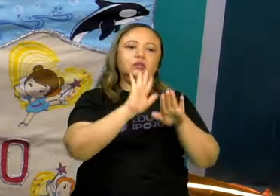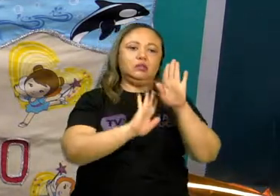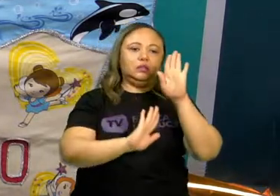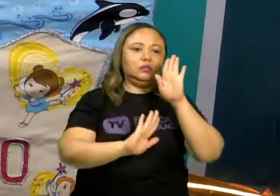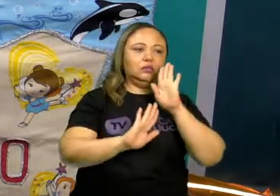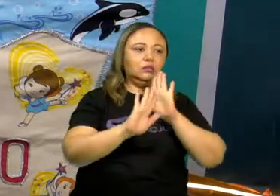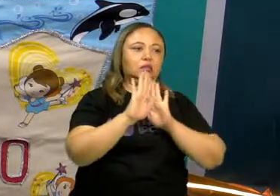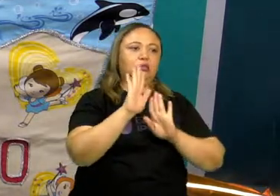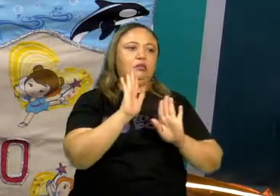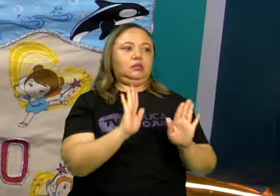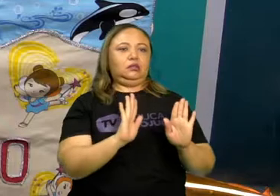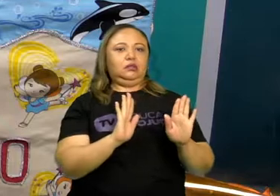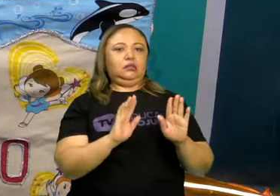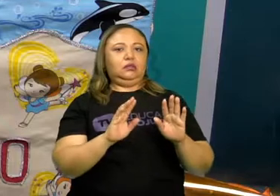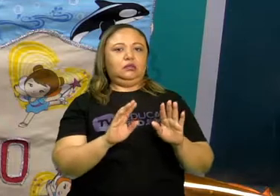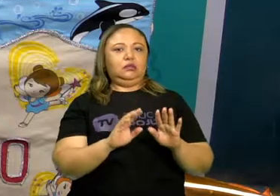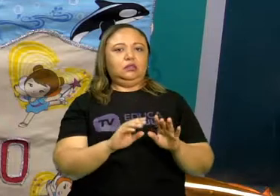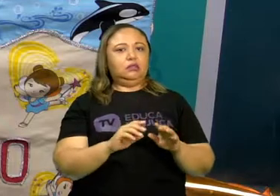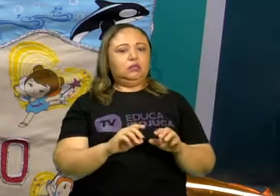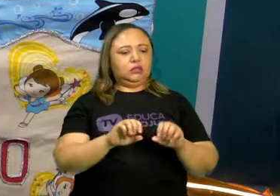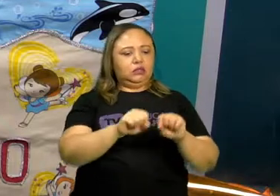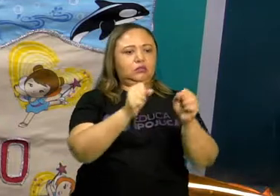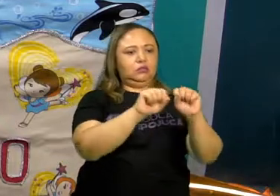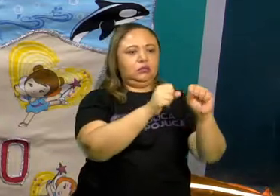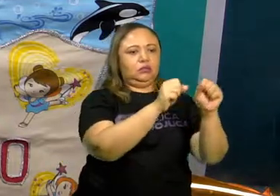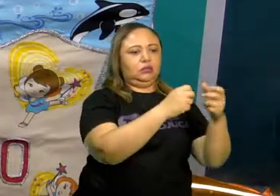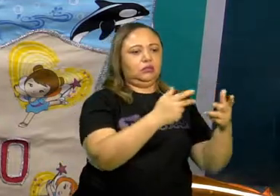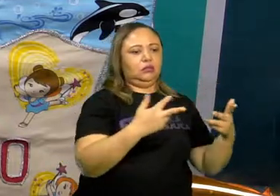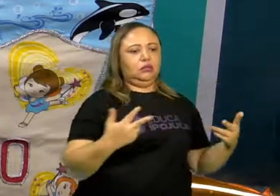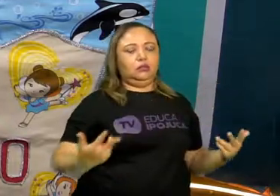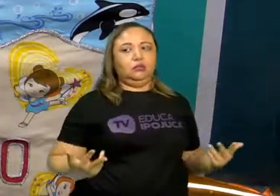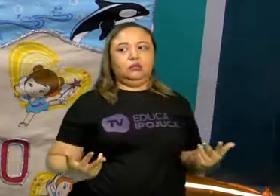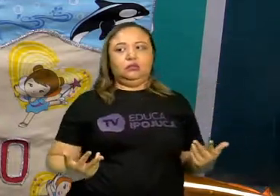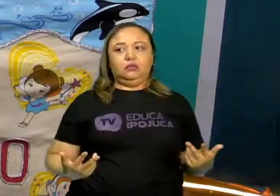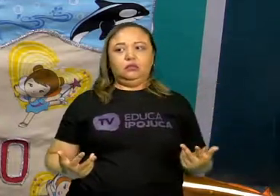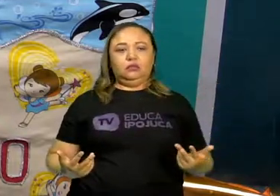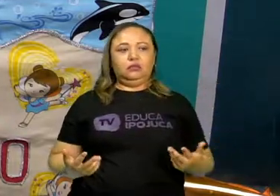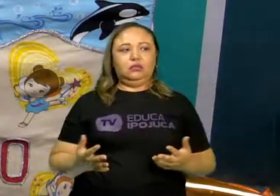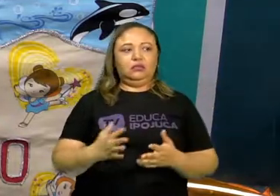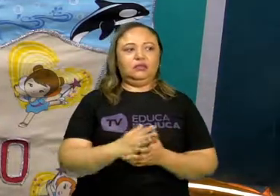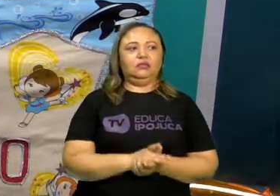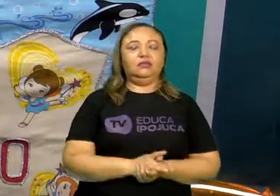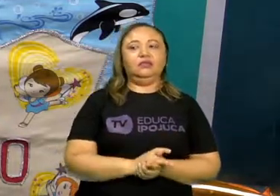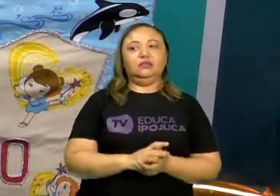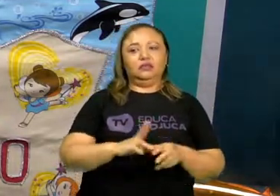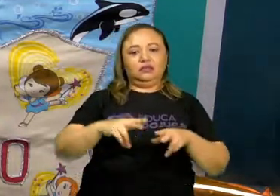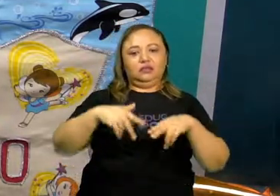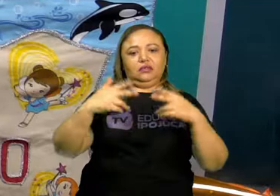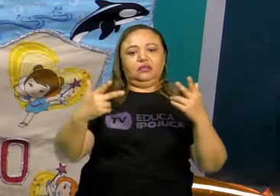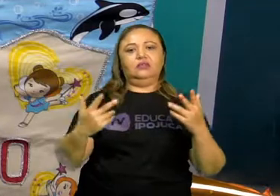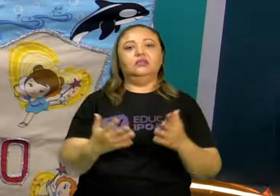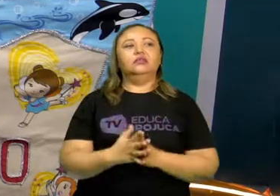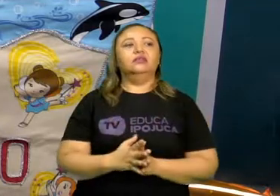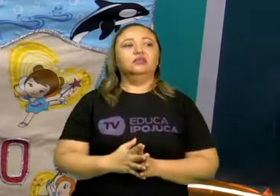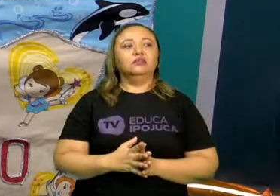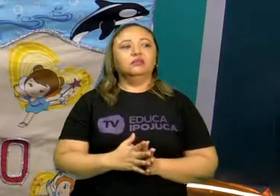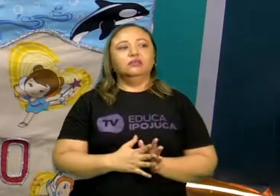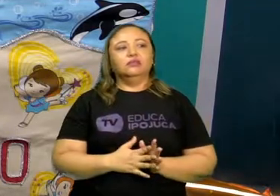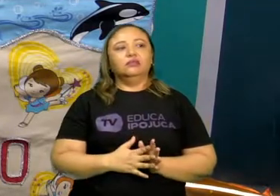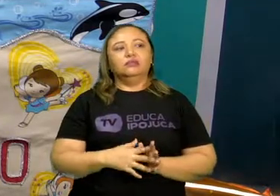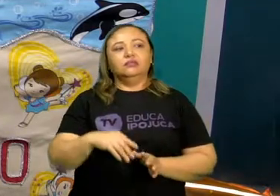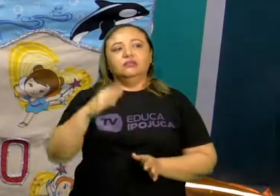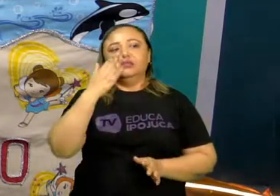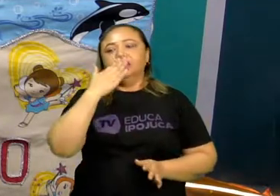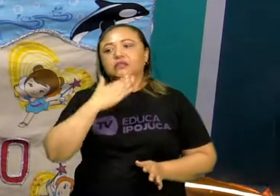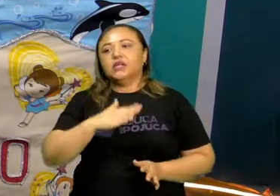né, Leiturinha? É. Pra não quebrar as coisas dos outros. É, não é pra isso? Não cair. E pra não cair também, tá? Então,